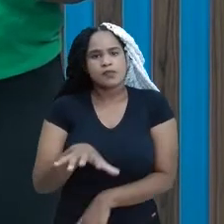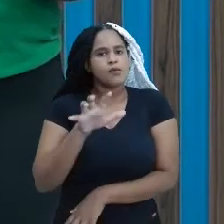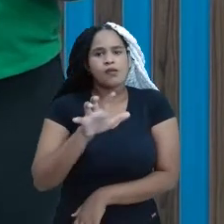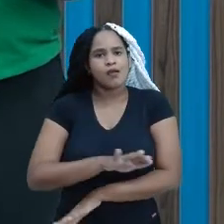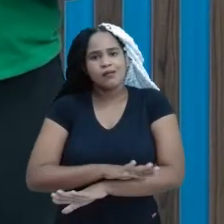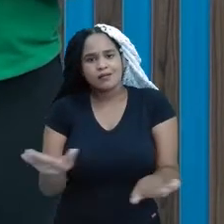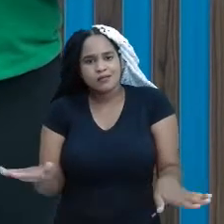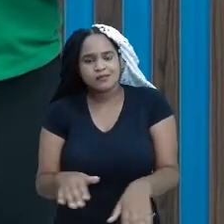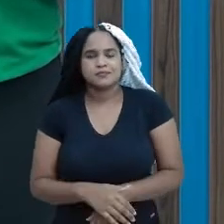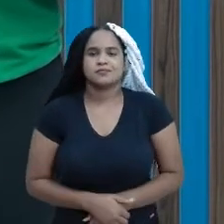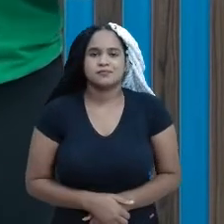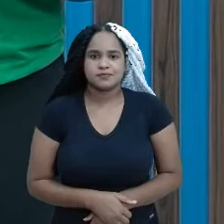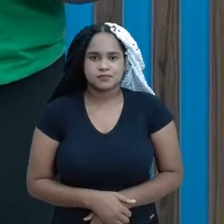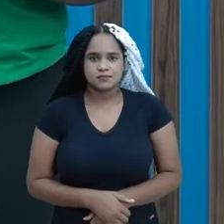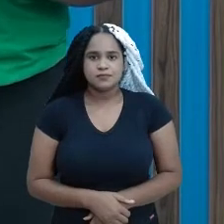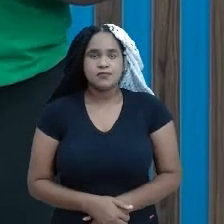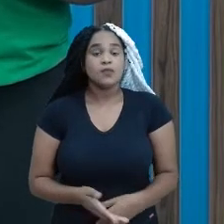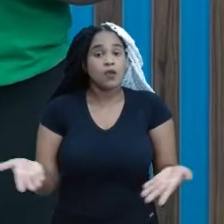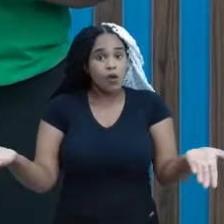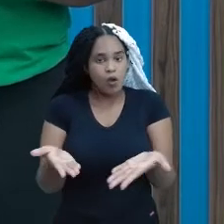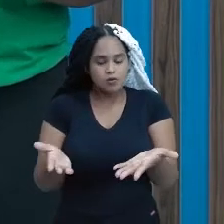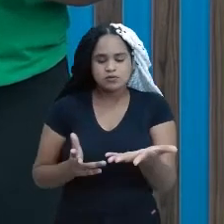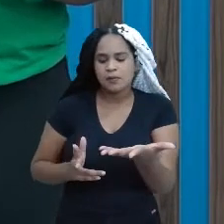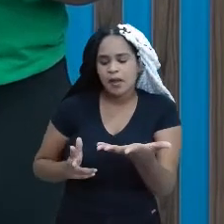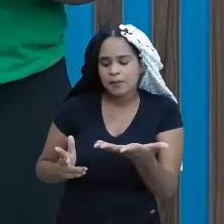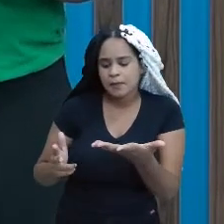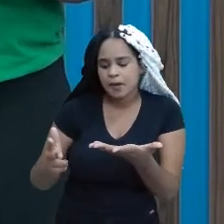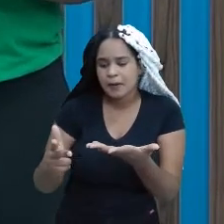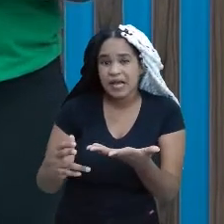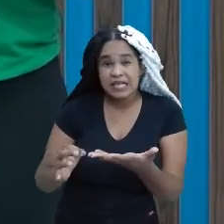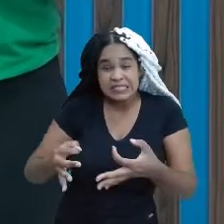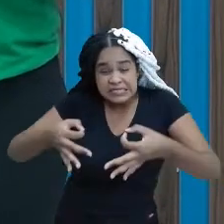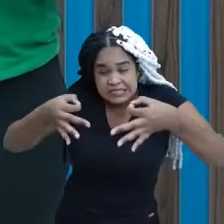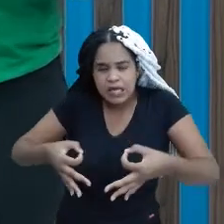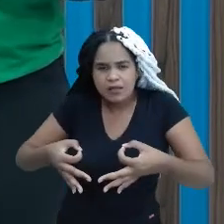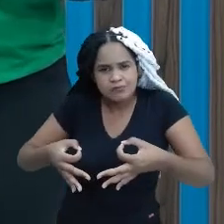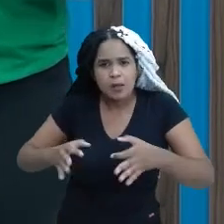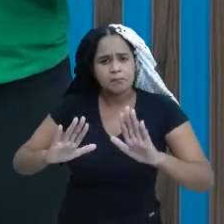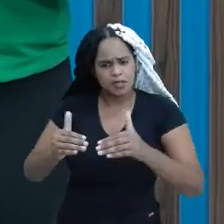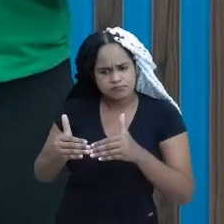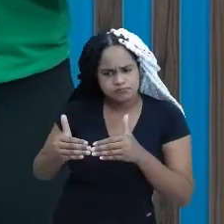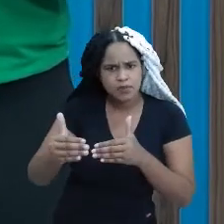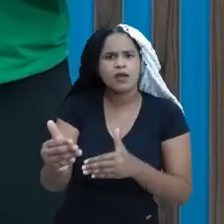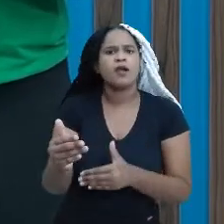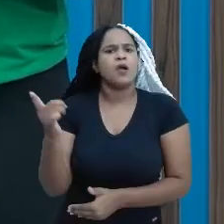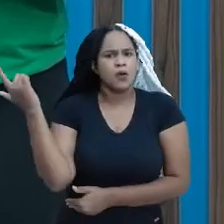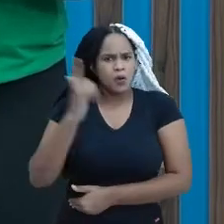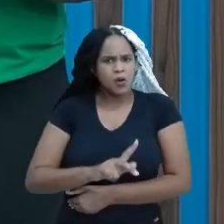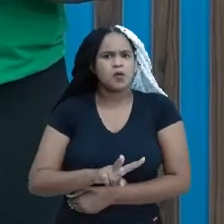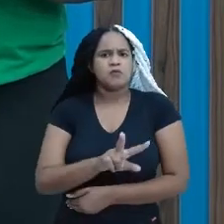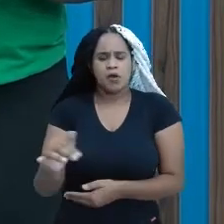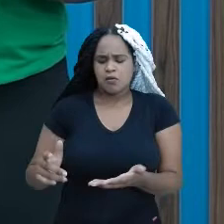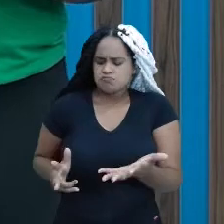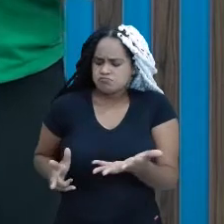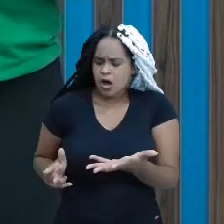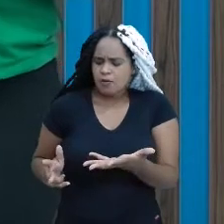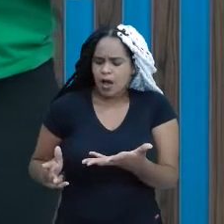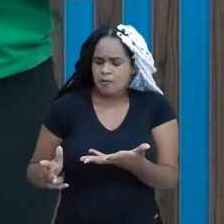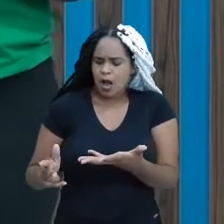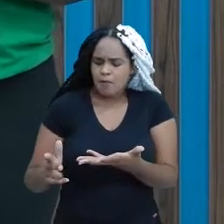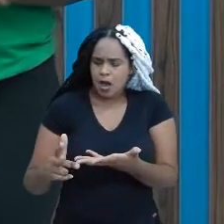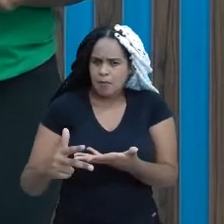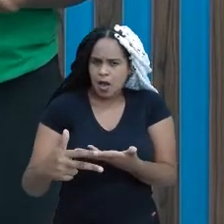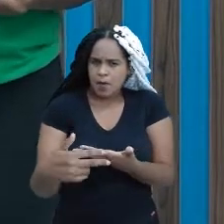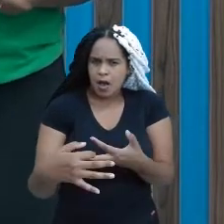forma. Hoje ele cortou pela metade, mas vai chegar um momento que ele vai conseguir fazer